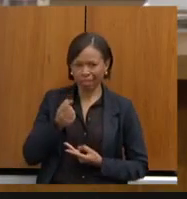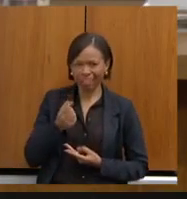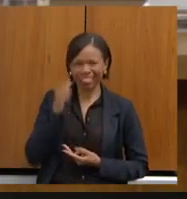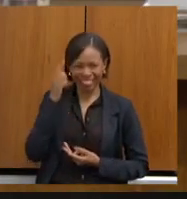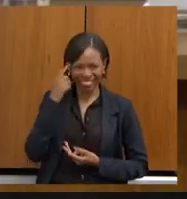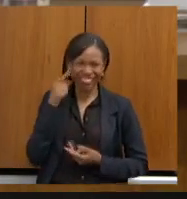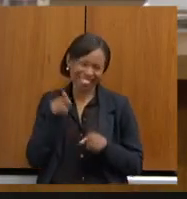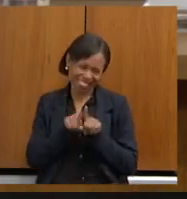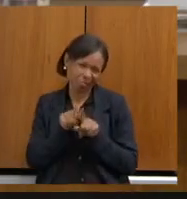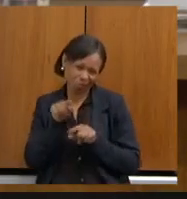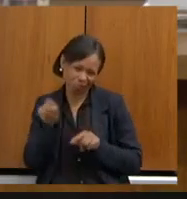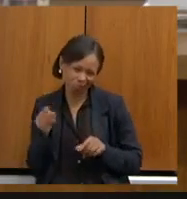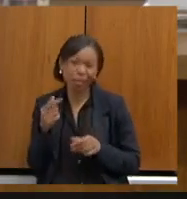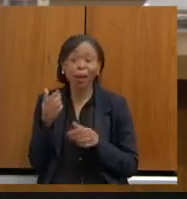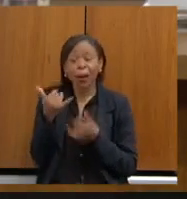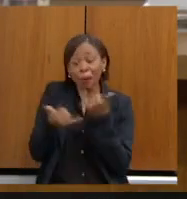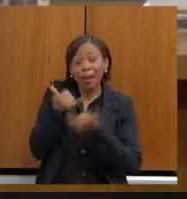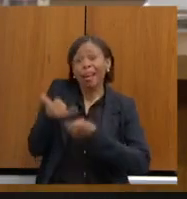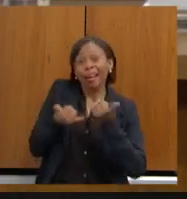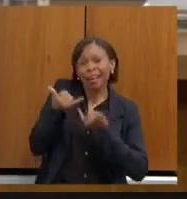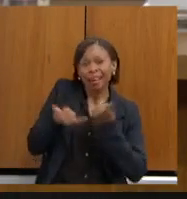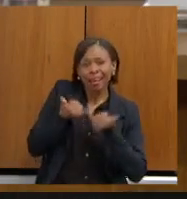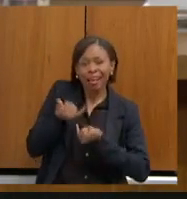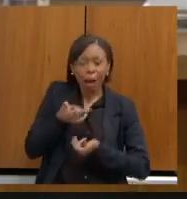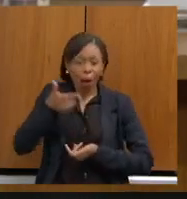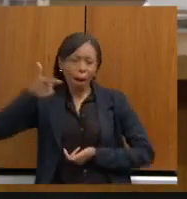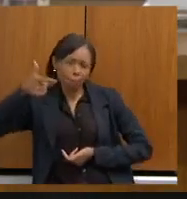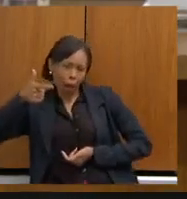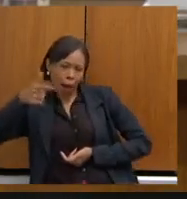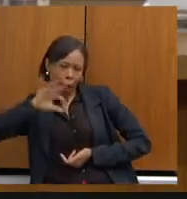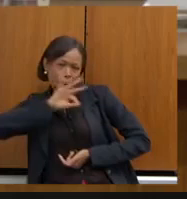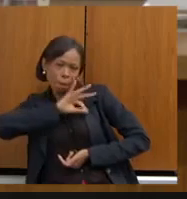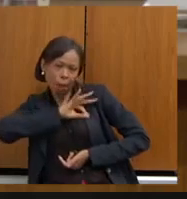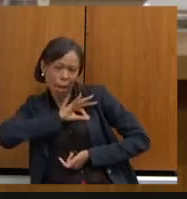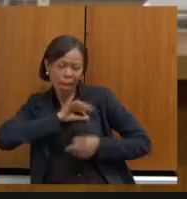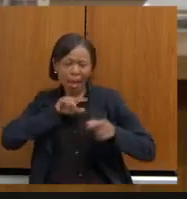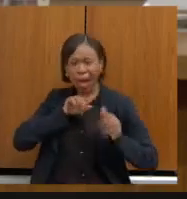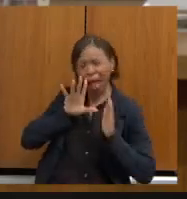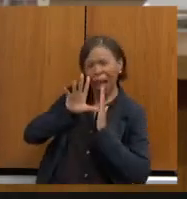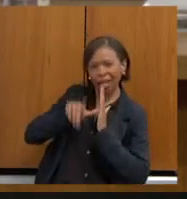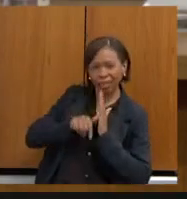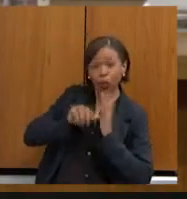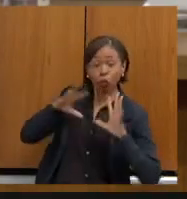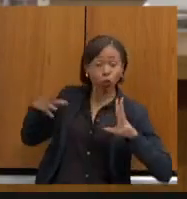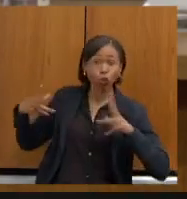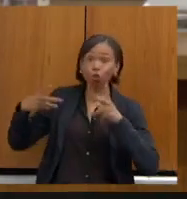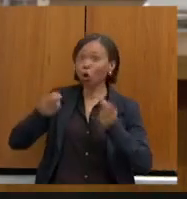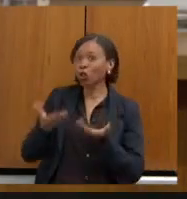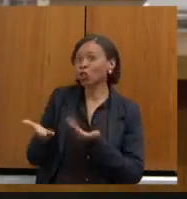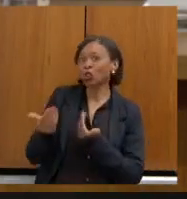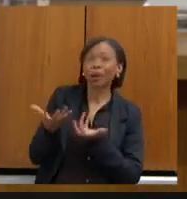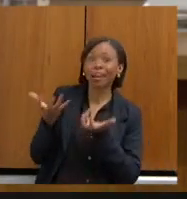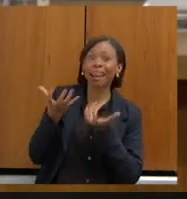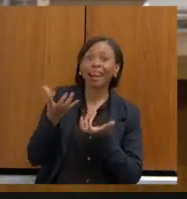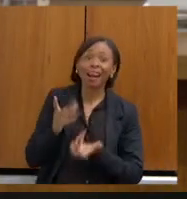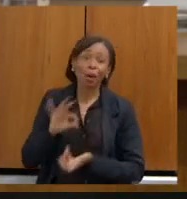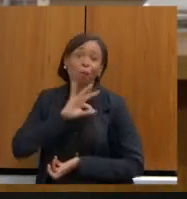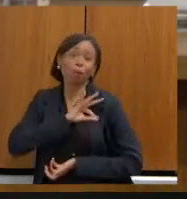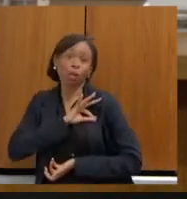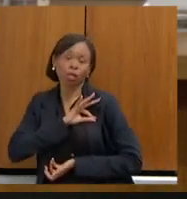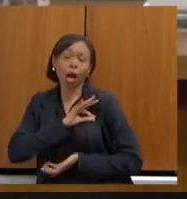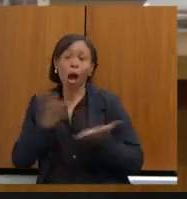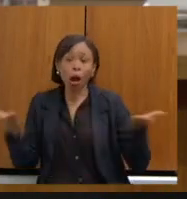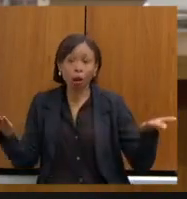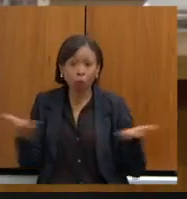polícia e ladrão e todo mundo que nasceu polícia e hoje esses hoje esses adolescentes brincam de ladrão ladrão